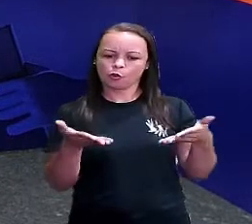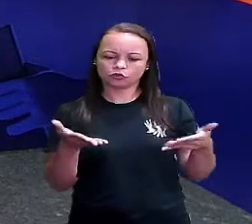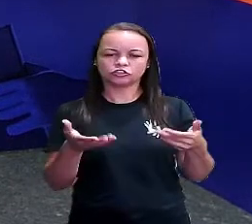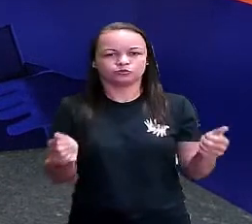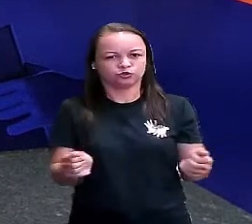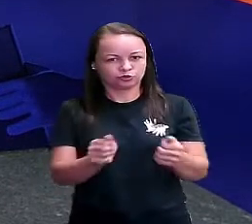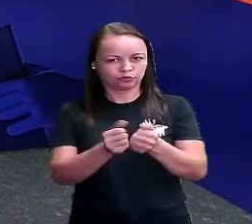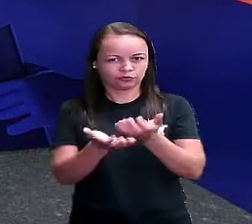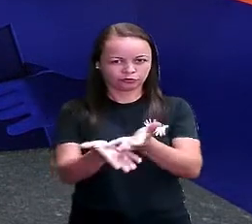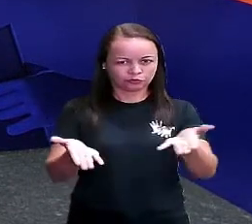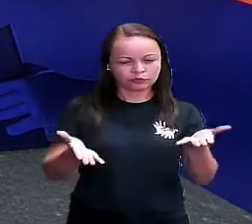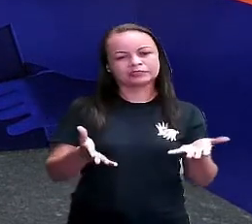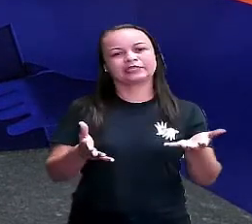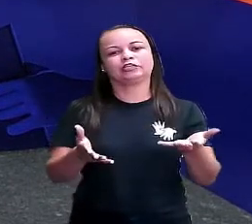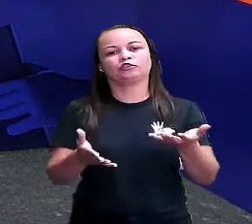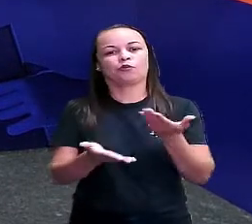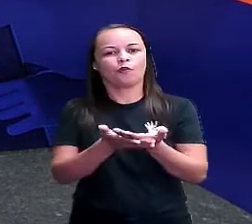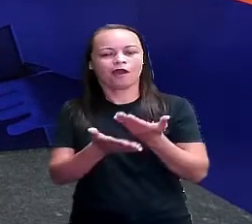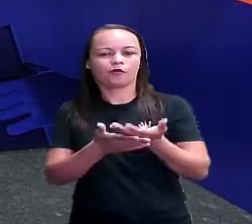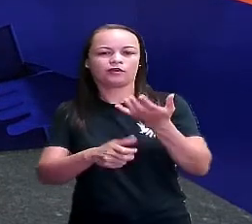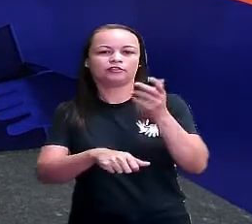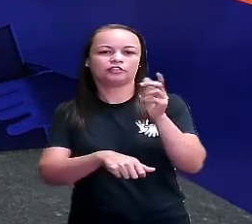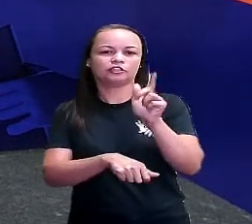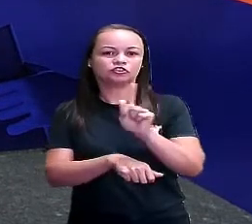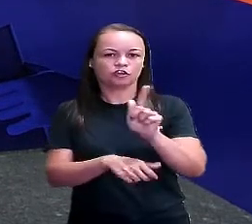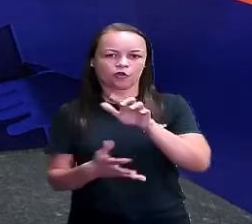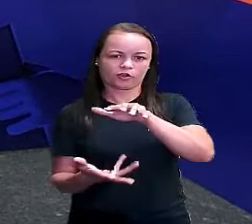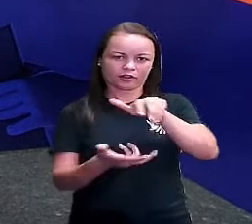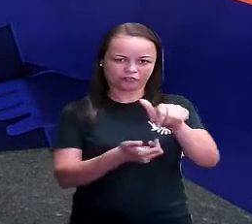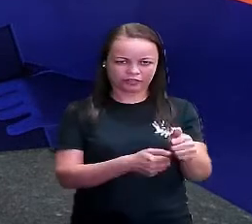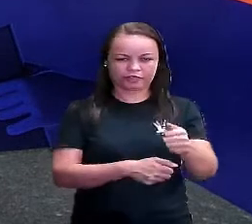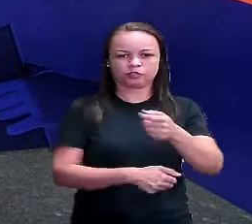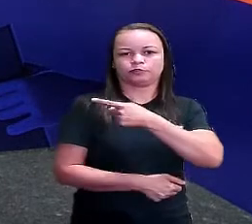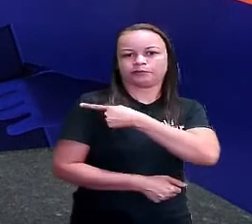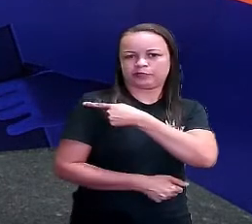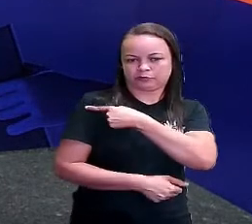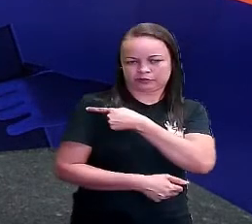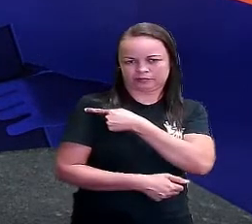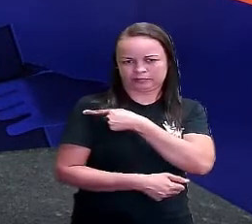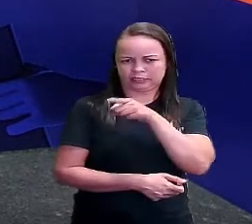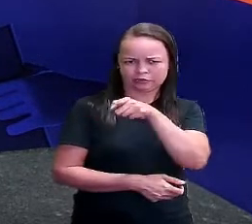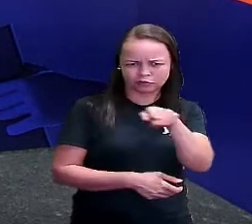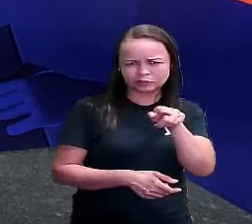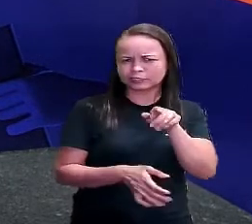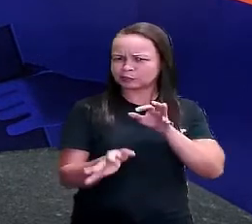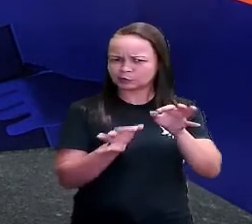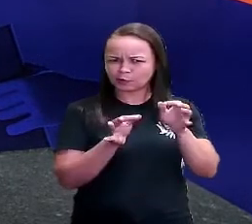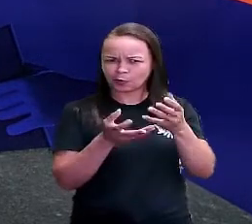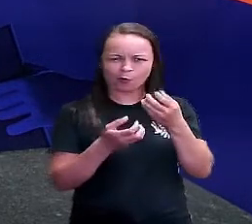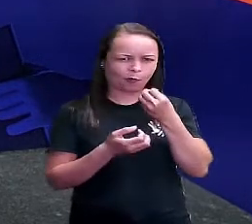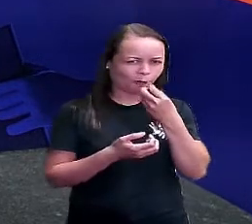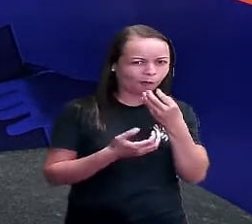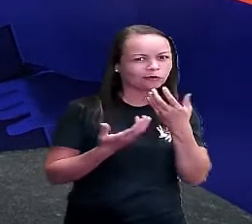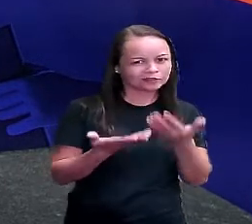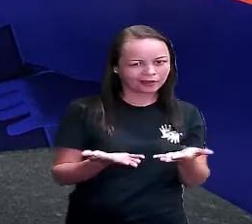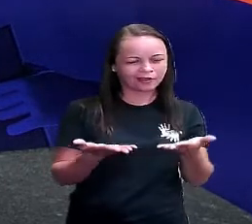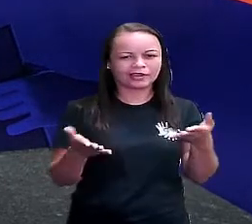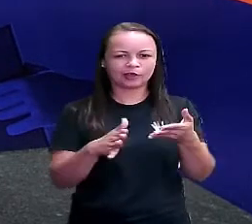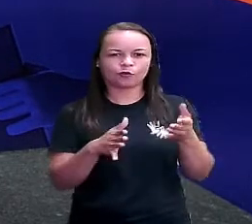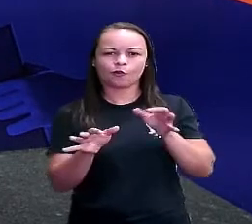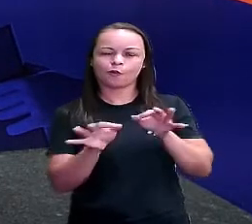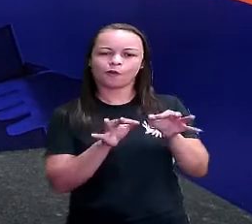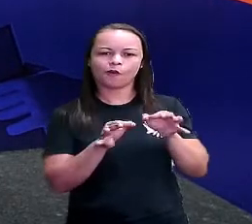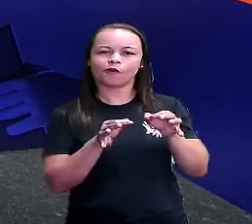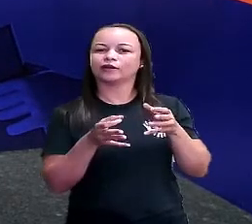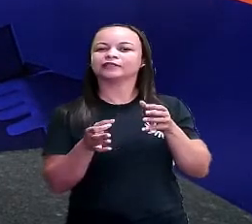Geografia do primeiro ano. E aí, vocês gostaram? Eu amei essa nova reformulação assim pra gente. E eu trouxe, sabe